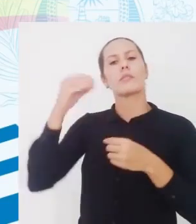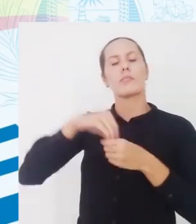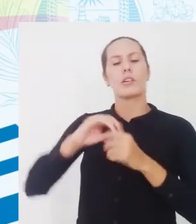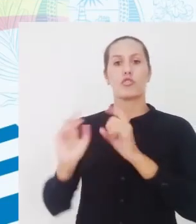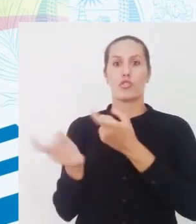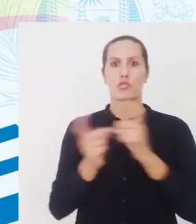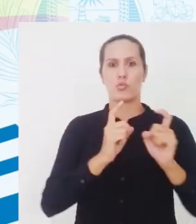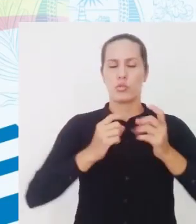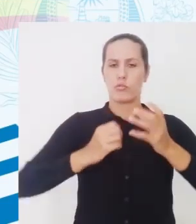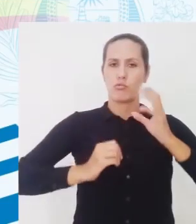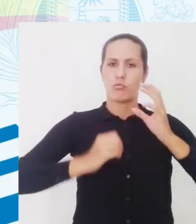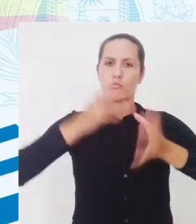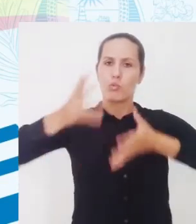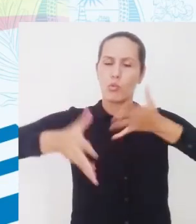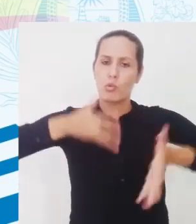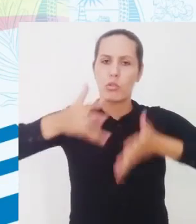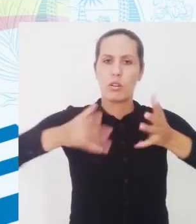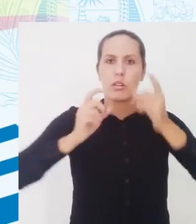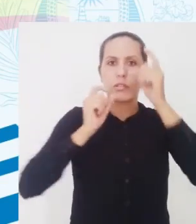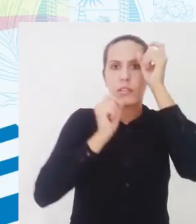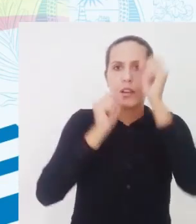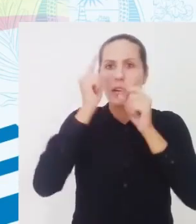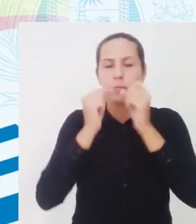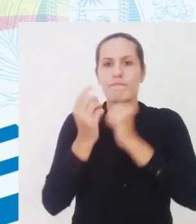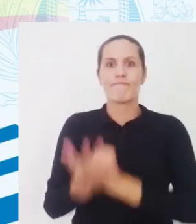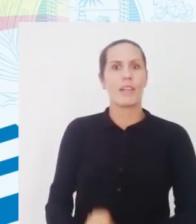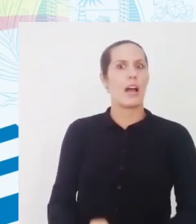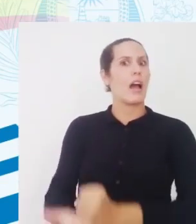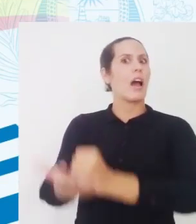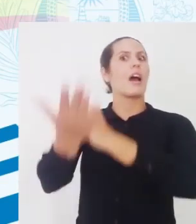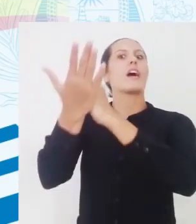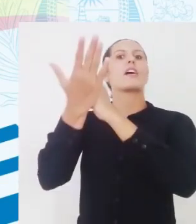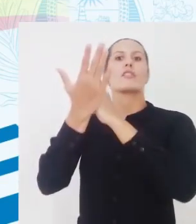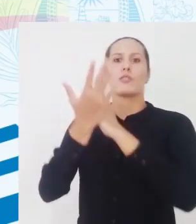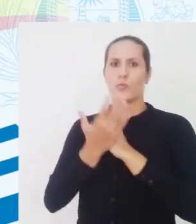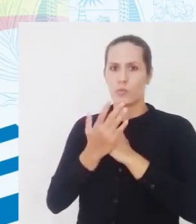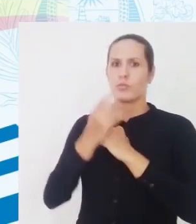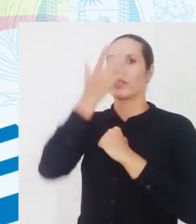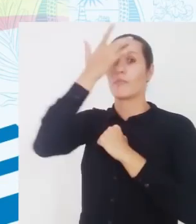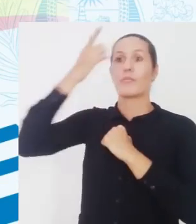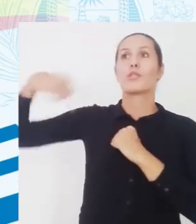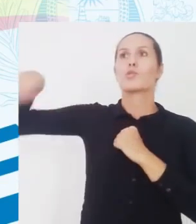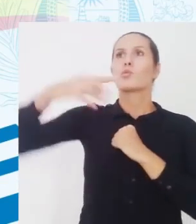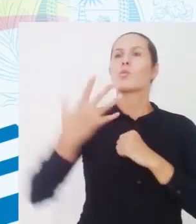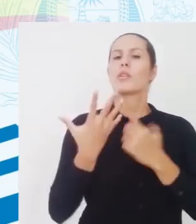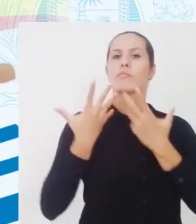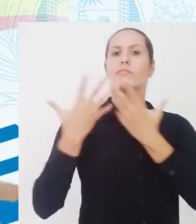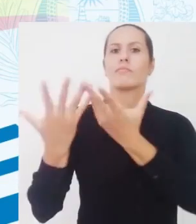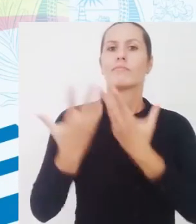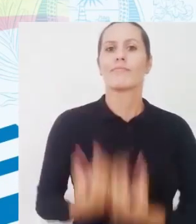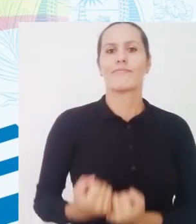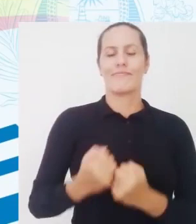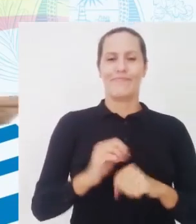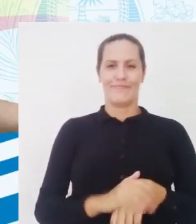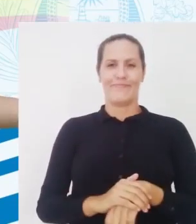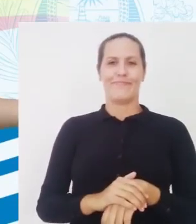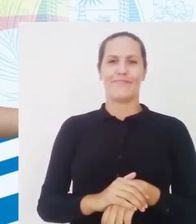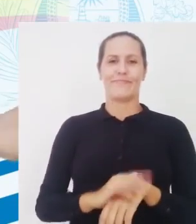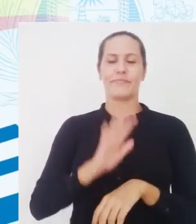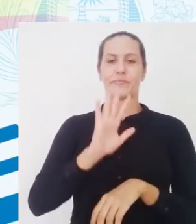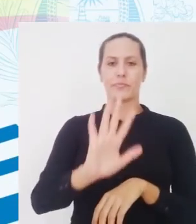para convencer. Por exemplo, fazer uma carinha de choro, mostrar que de fato está muito triste porque acha que é um tema formidável para